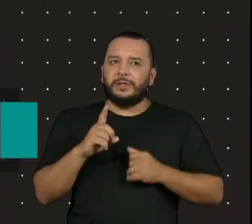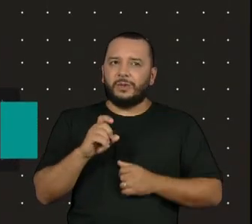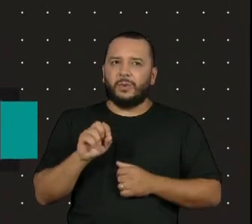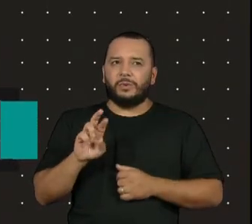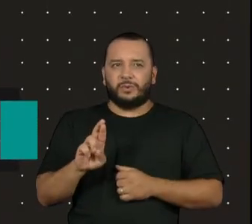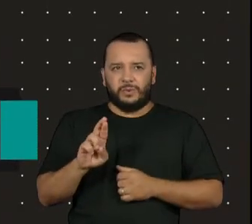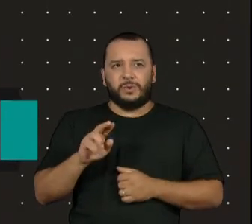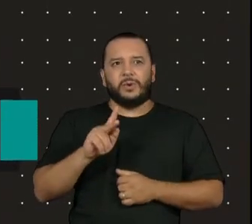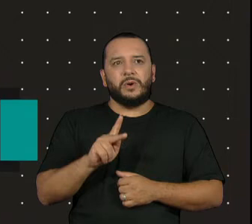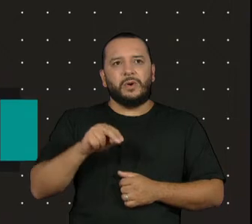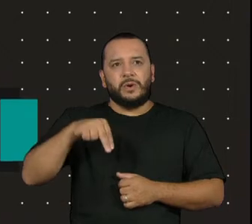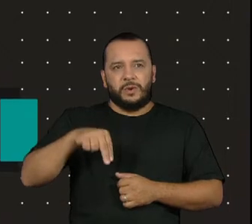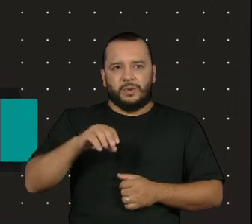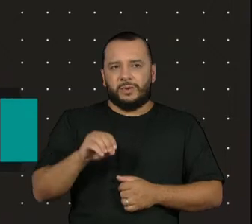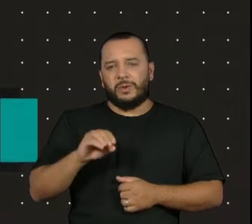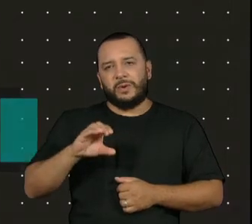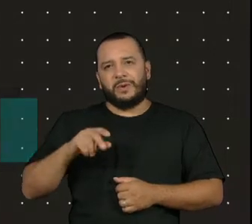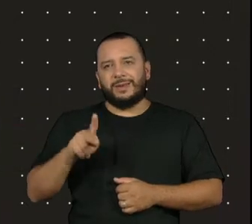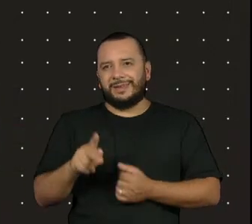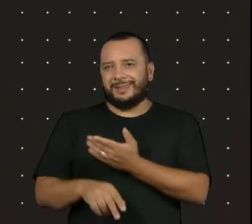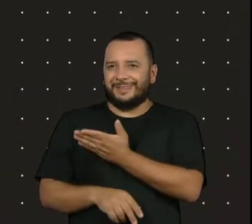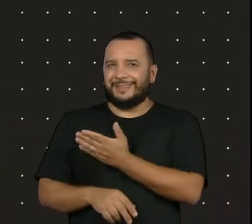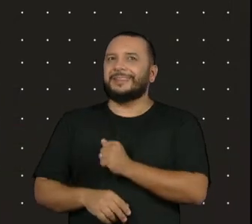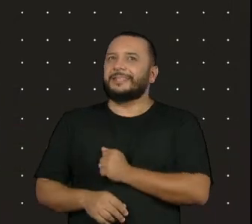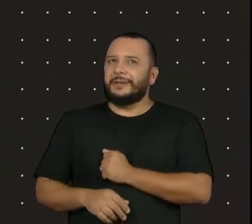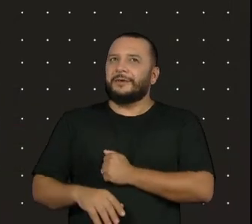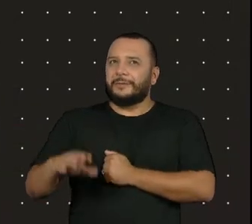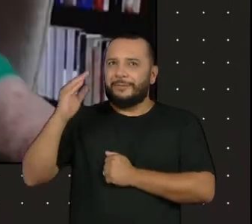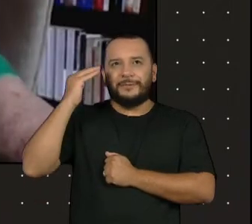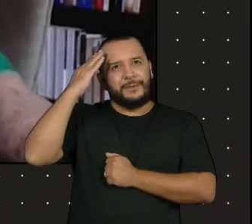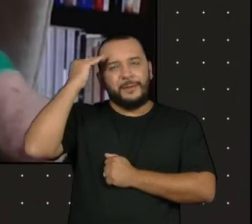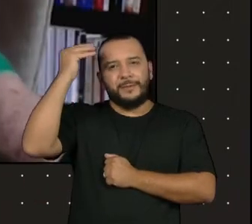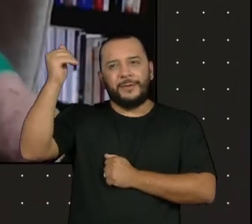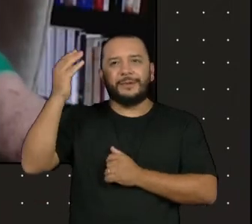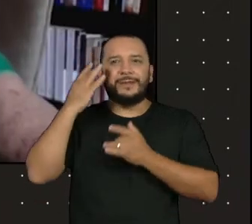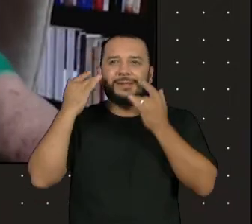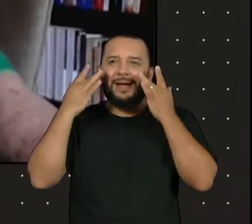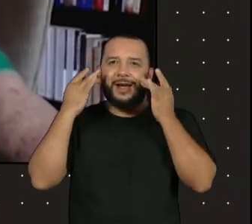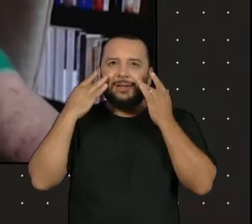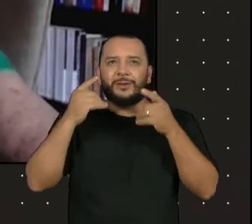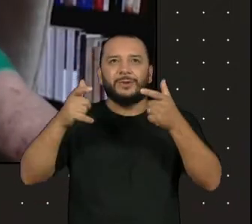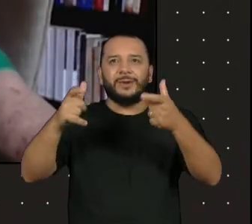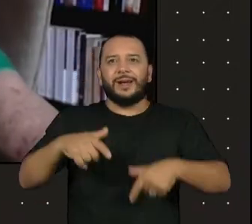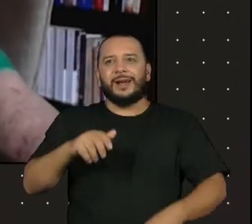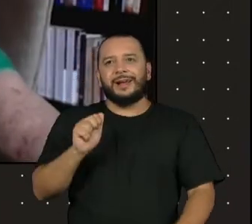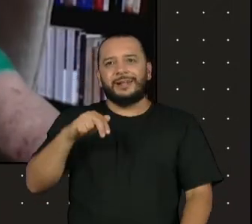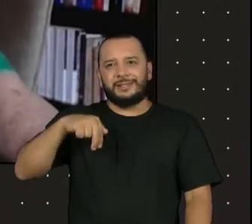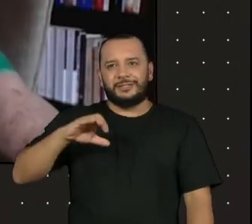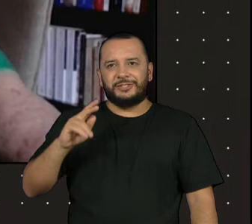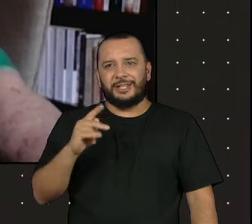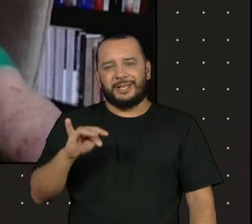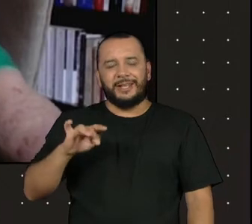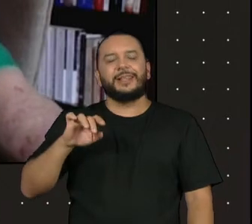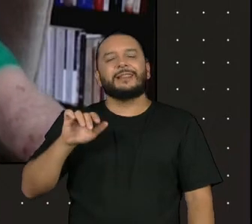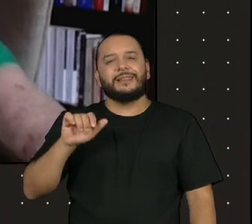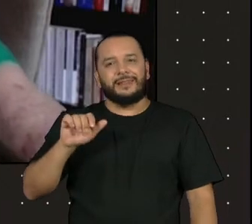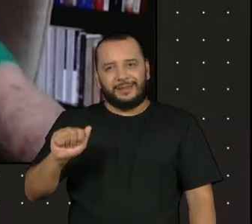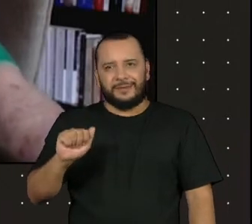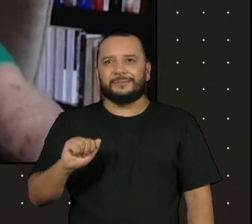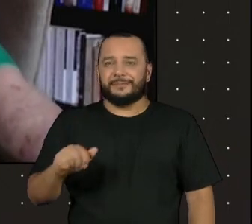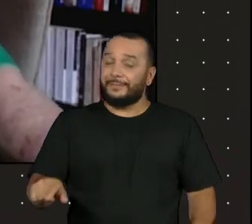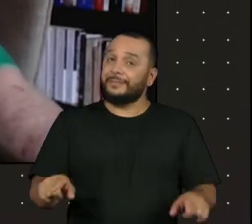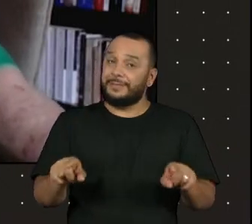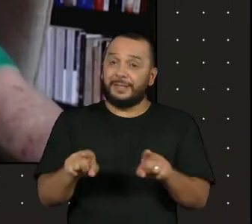que foi também um sucesso, uma delícia de fazer no Teatro Anchieta. Fizemos o Dr. Knock, e